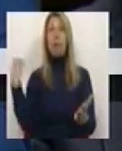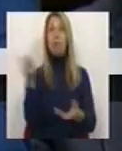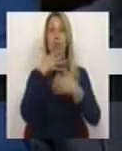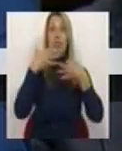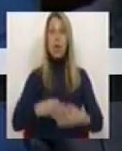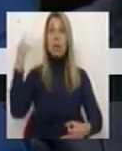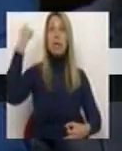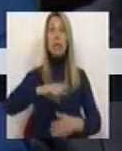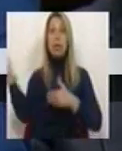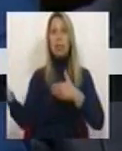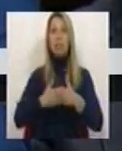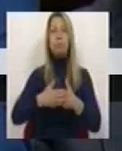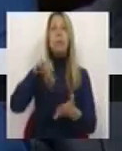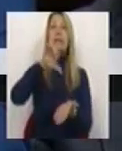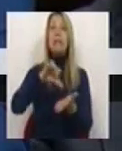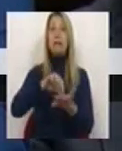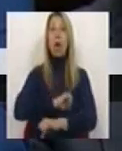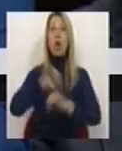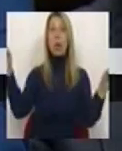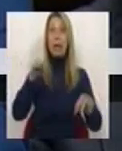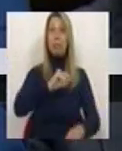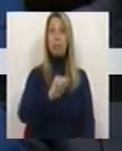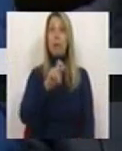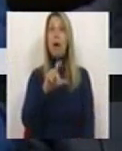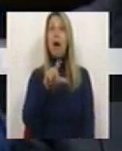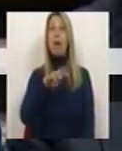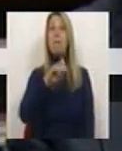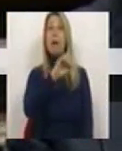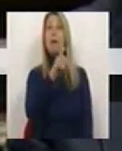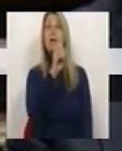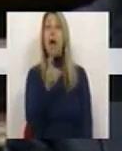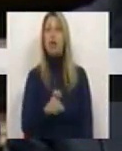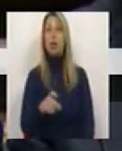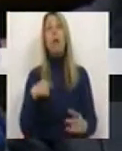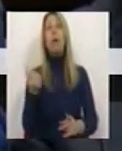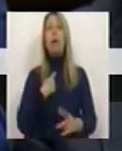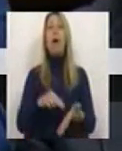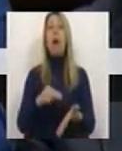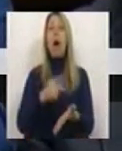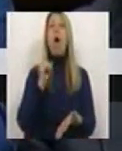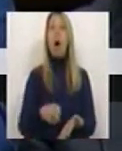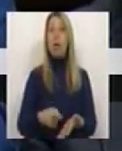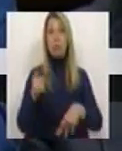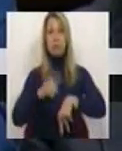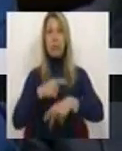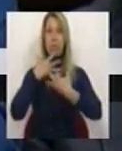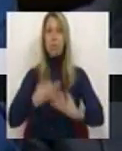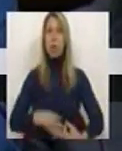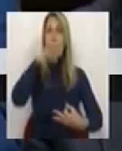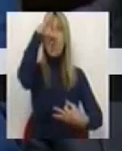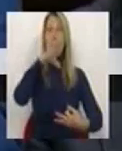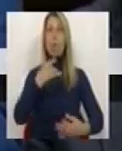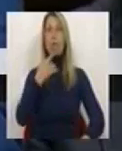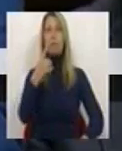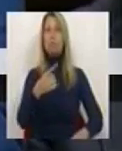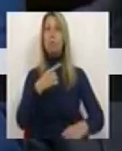exigência de encerramento da central nuclear de Almaraz. E, portanto, aquilo que aguardamos é o momento em que o Governo ponha o encerramento